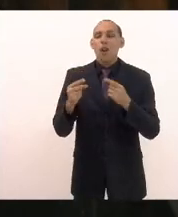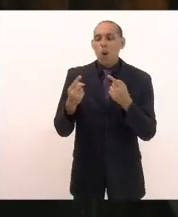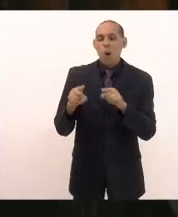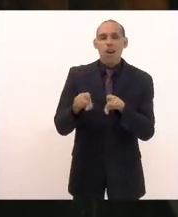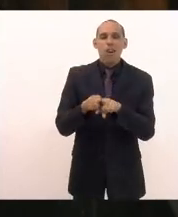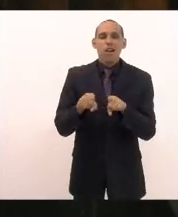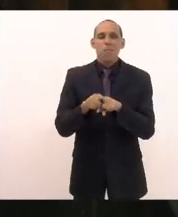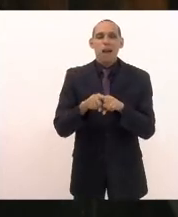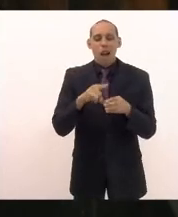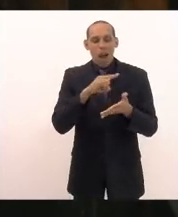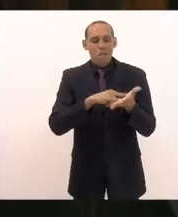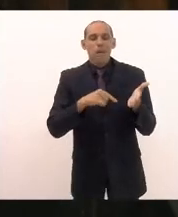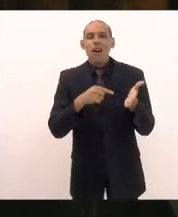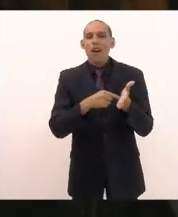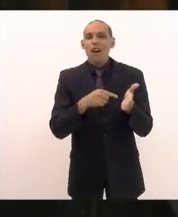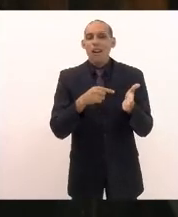sanitário.